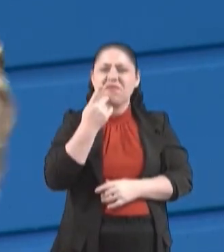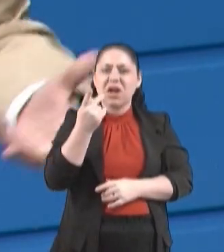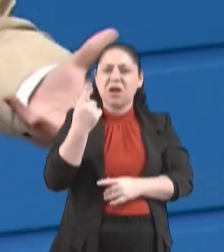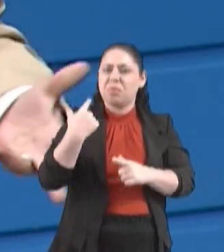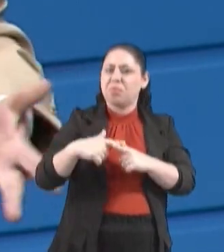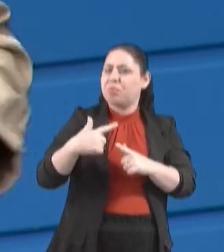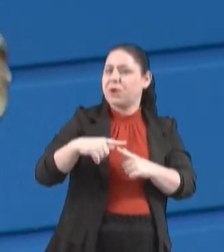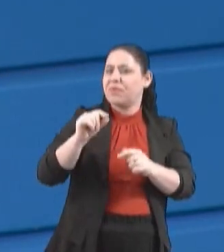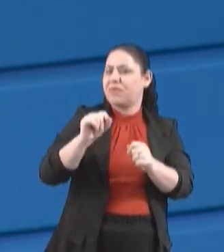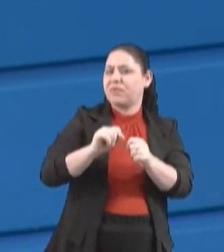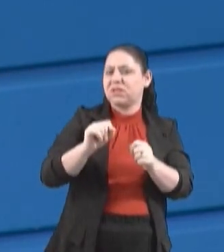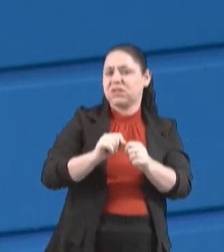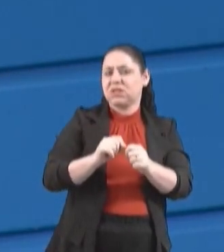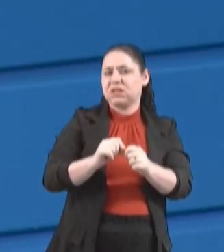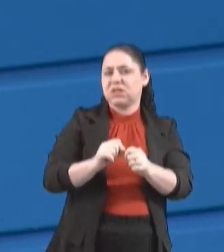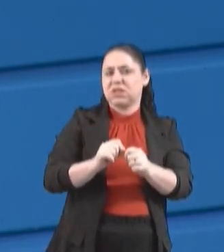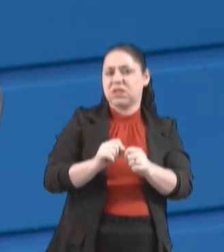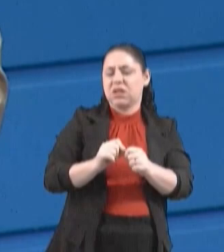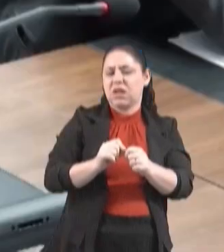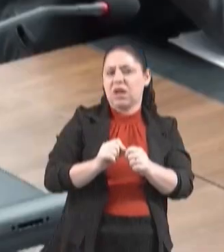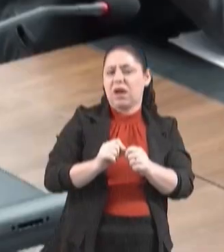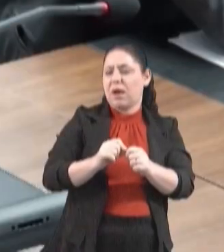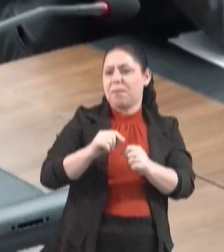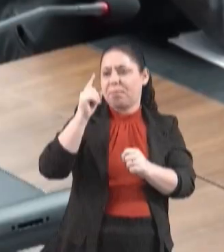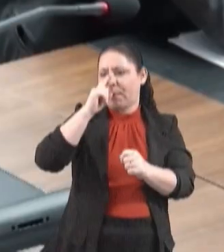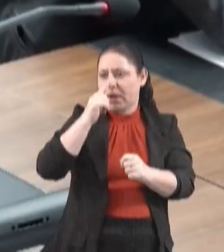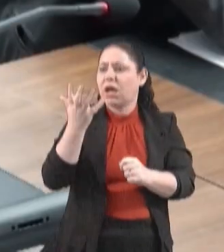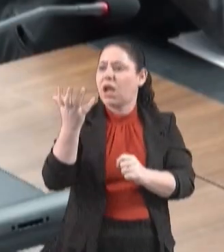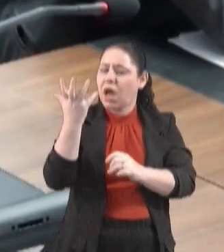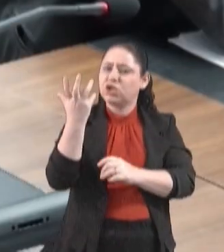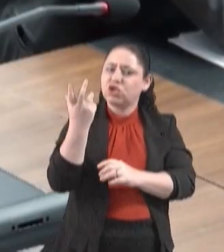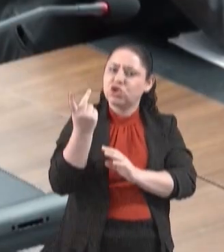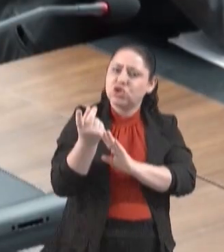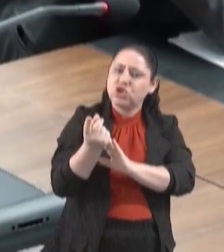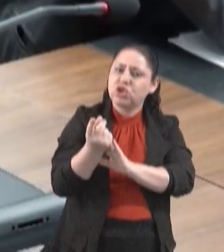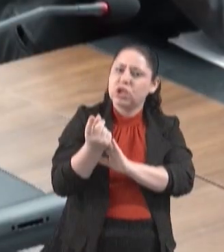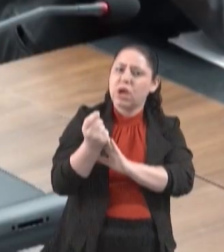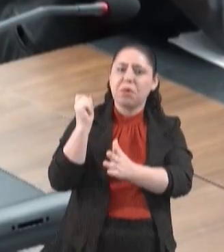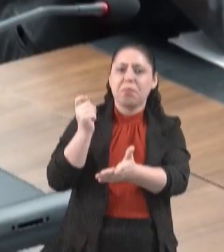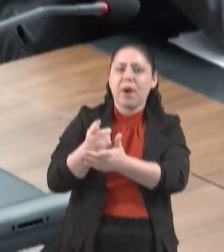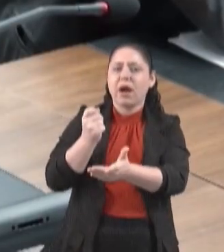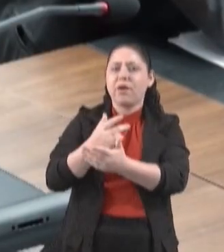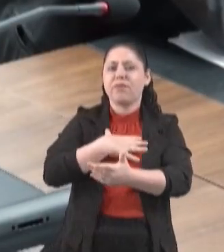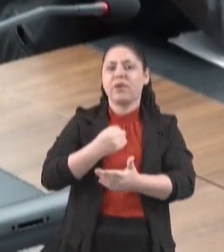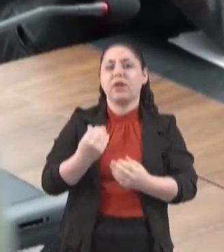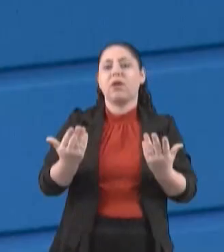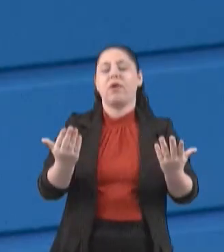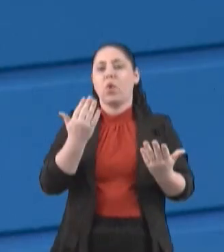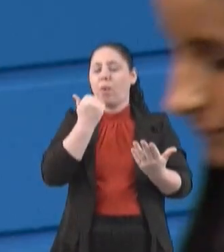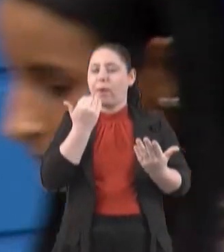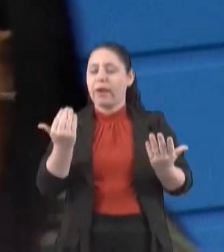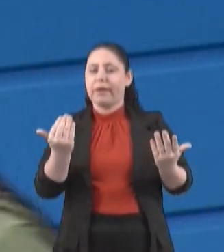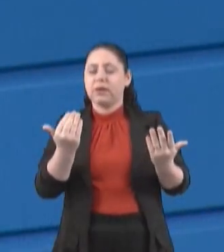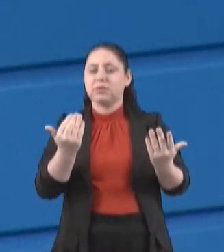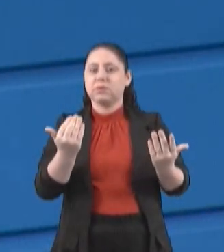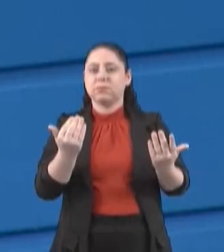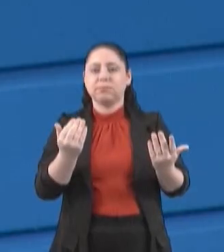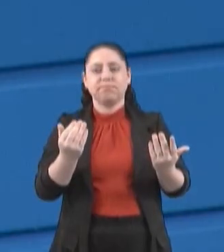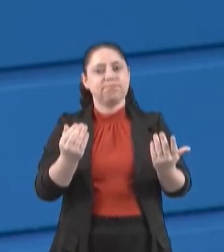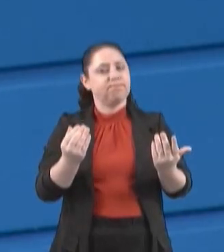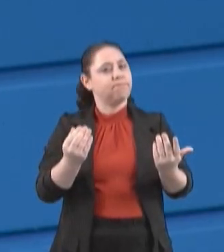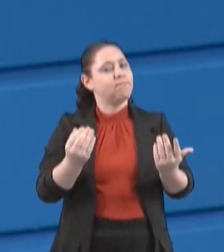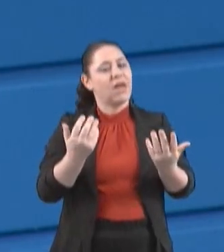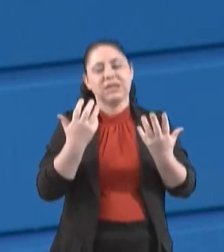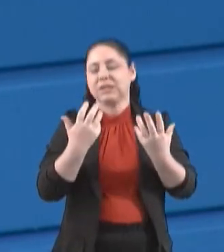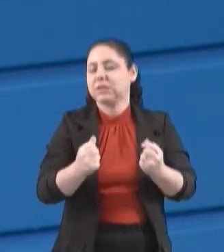foi causada porque teria sido cobrado pensão alimentícia. Nós não podemos mais conceber crimes como